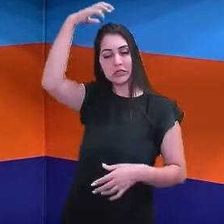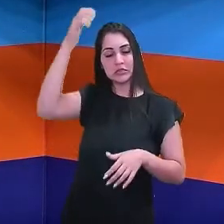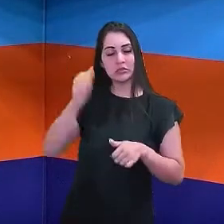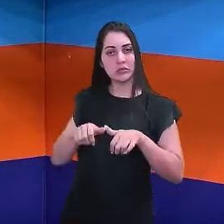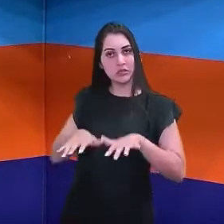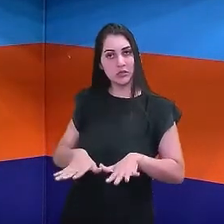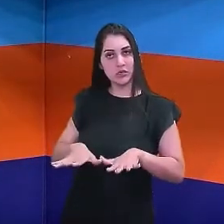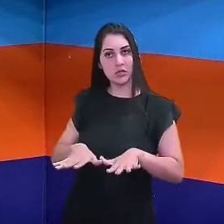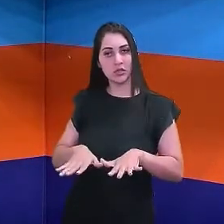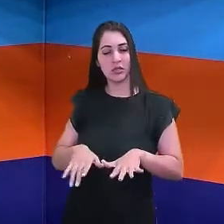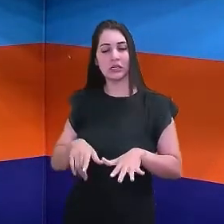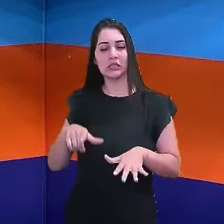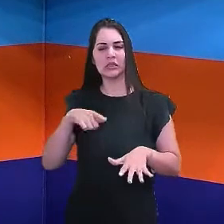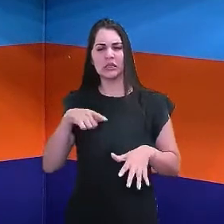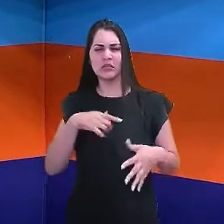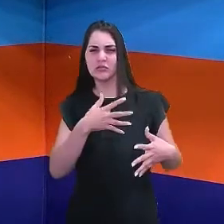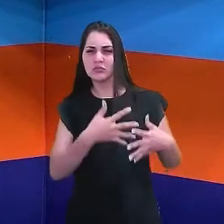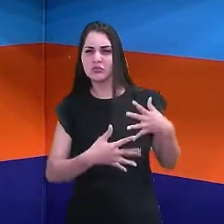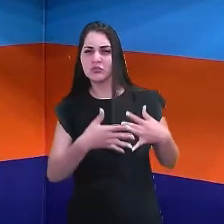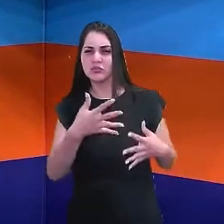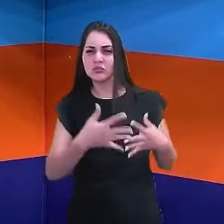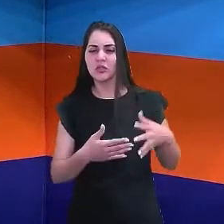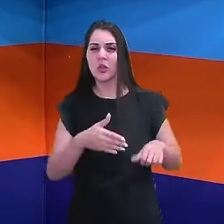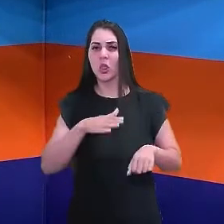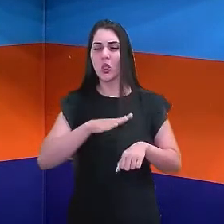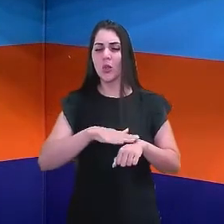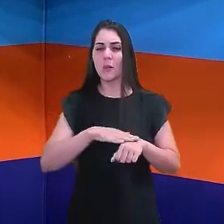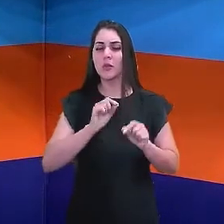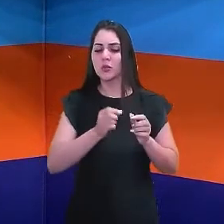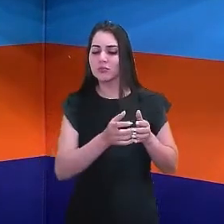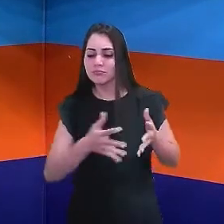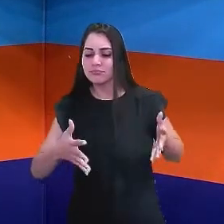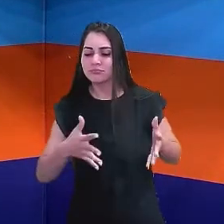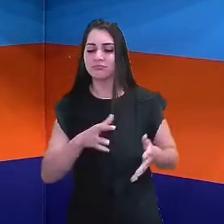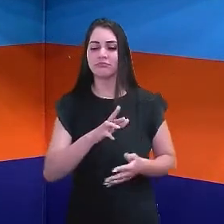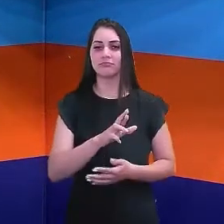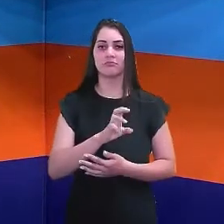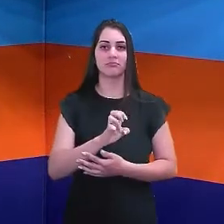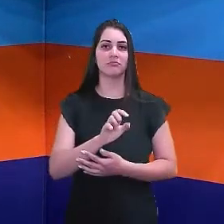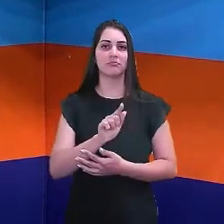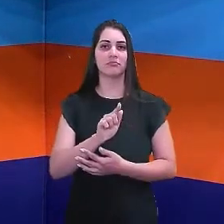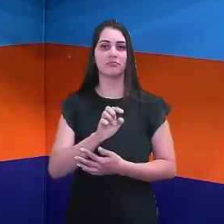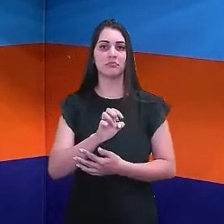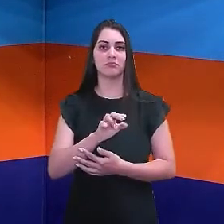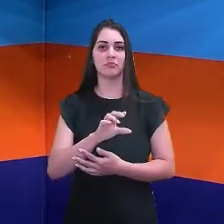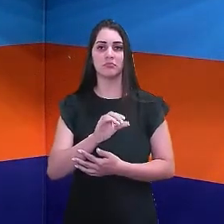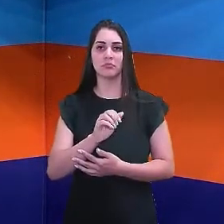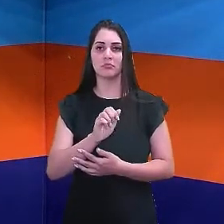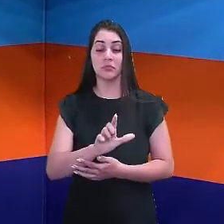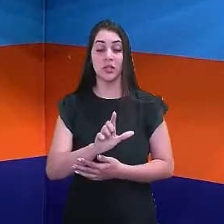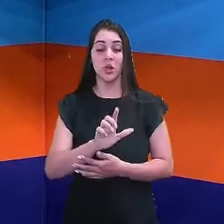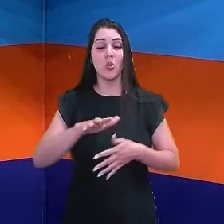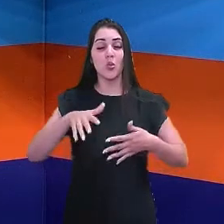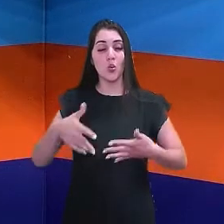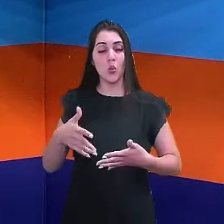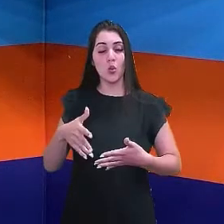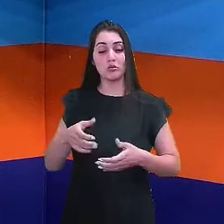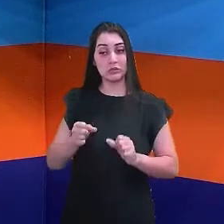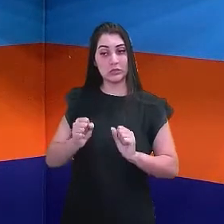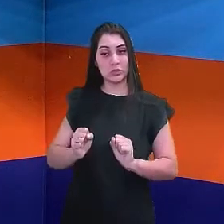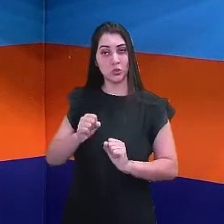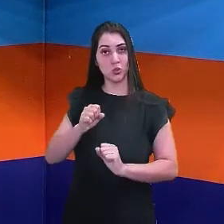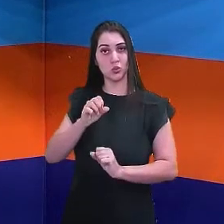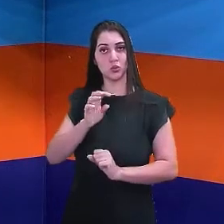bastante conturbado na nossa história, que foi o período regencial, e ao assumir o